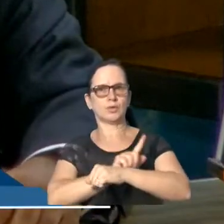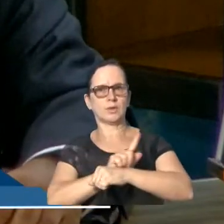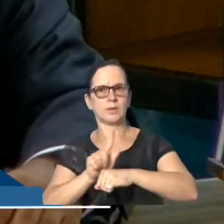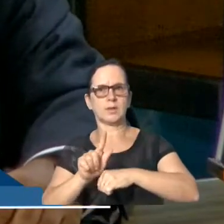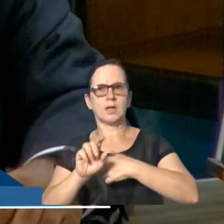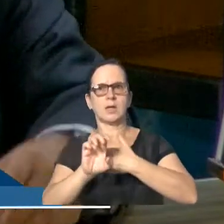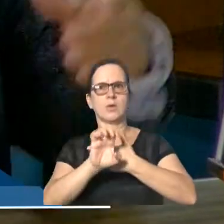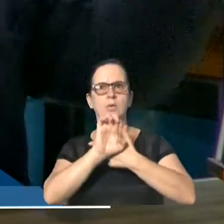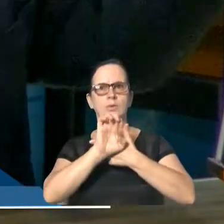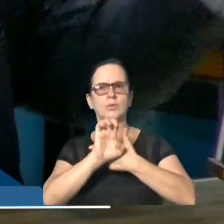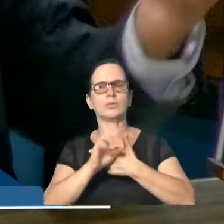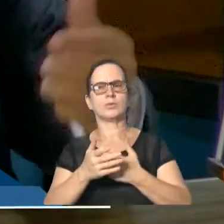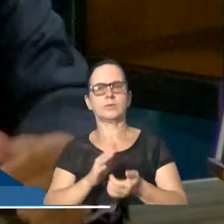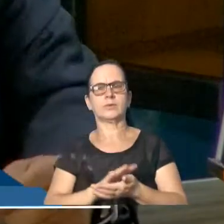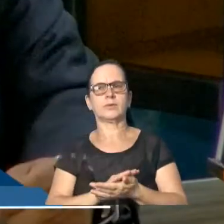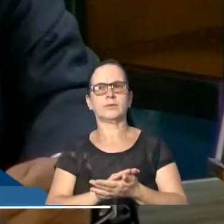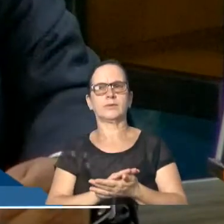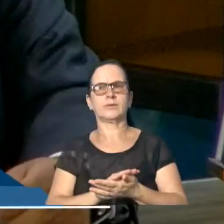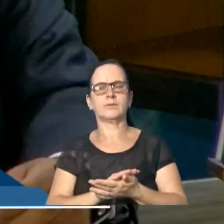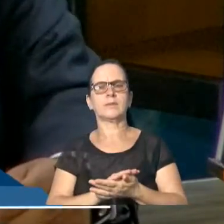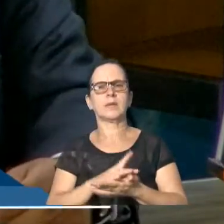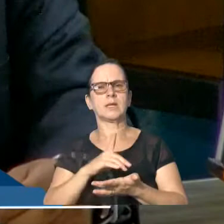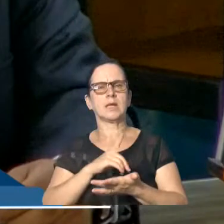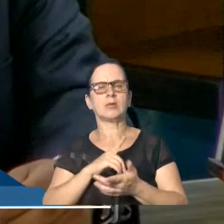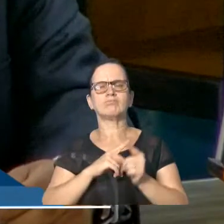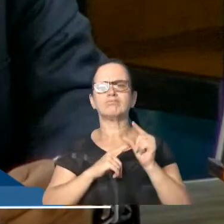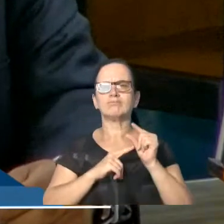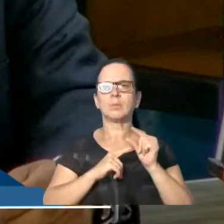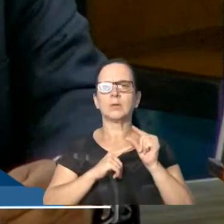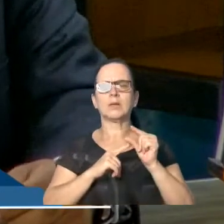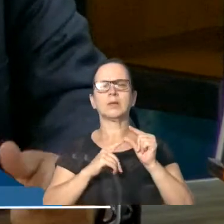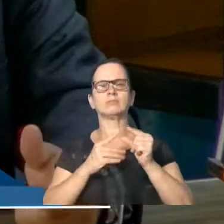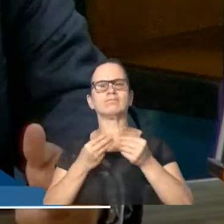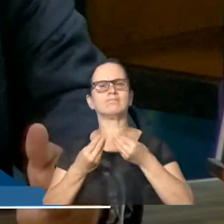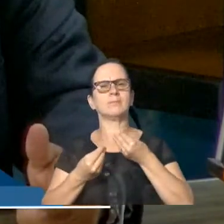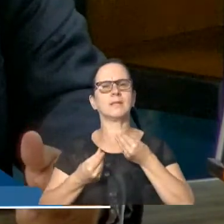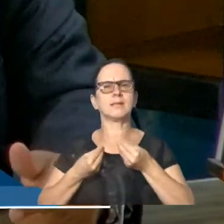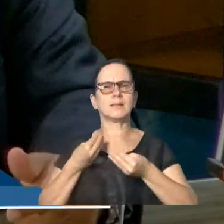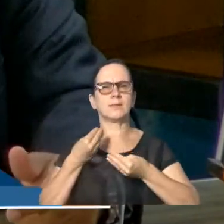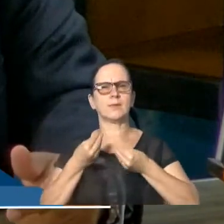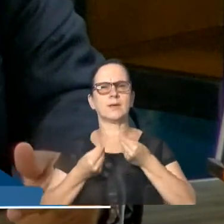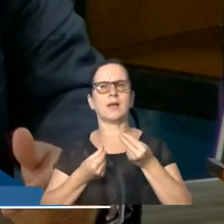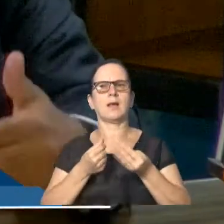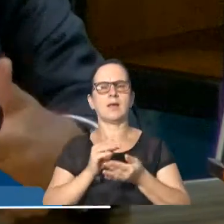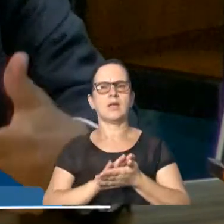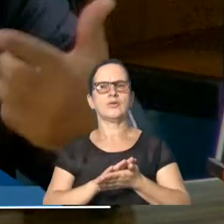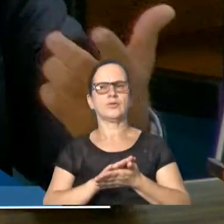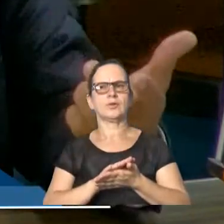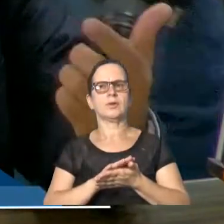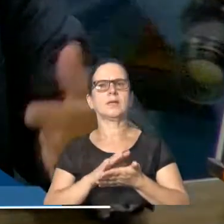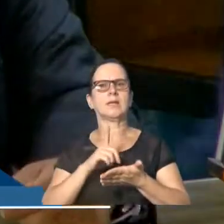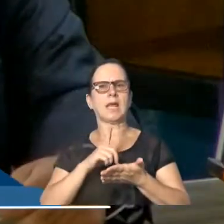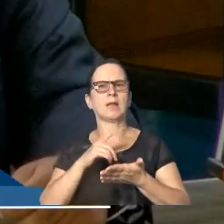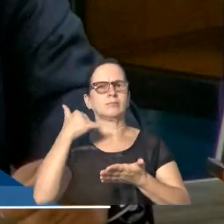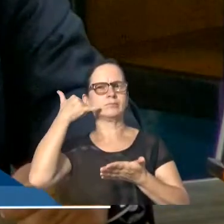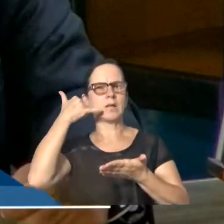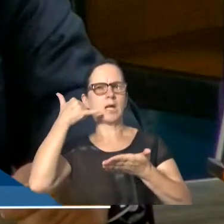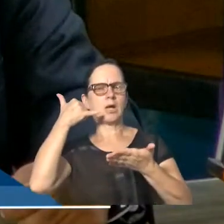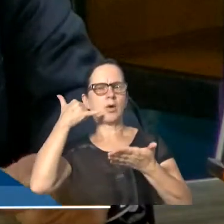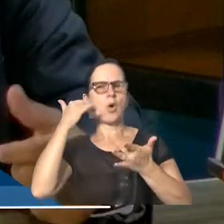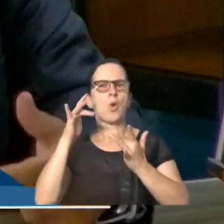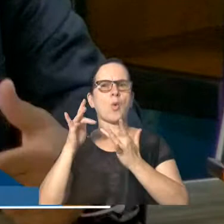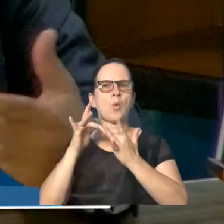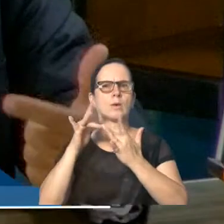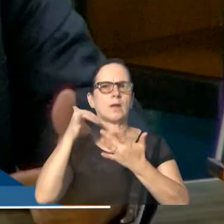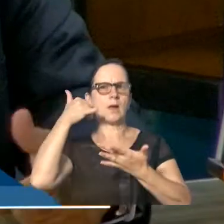Executivo para que ele tenha um pouquinho de sensibilidade e ligue. Eu tenho os contatos aqui